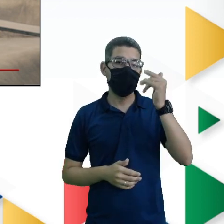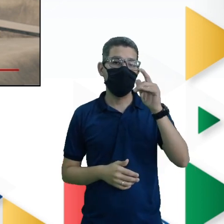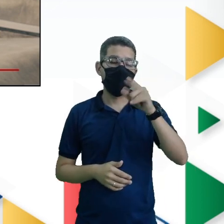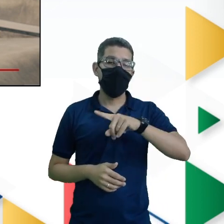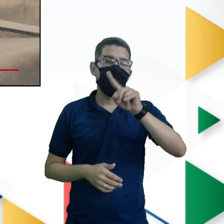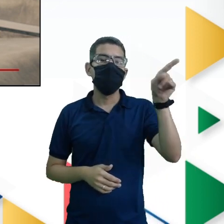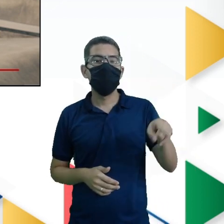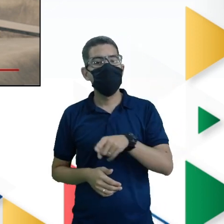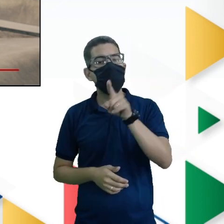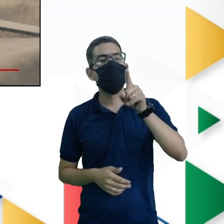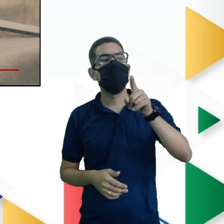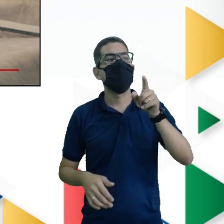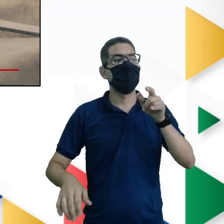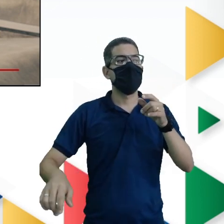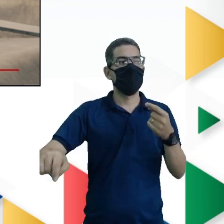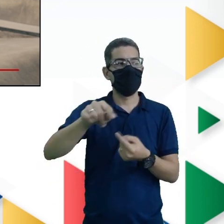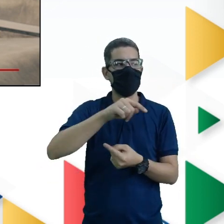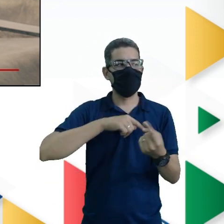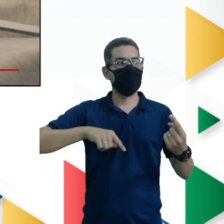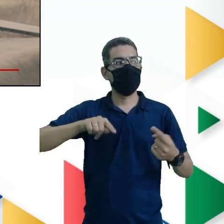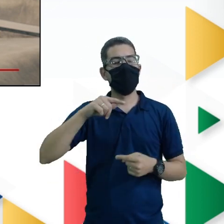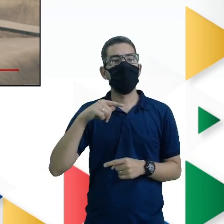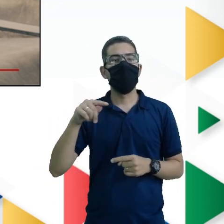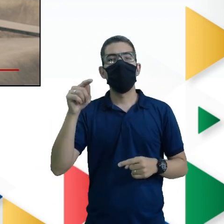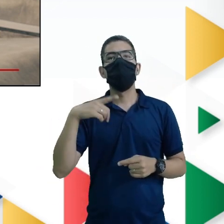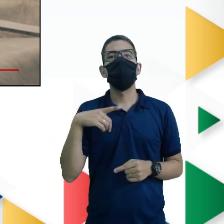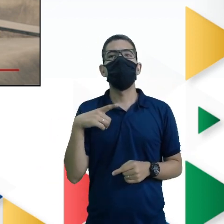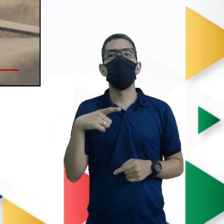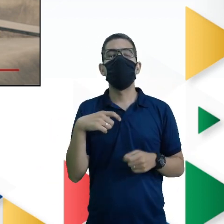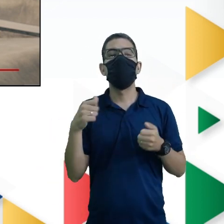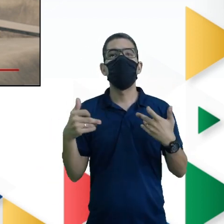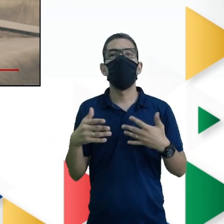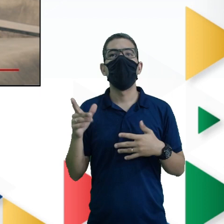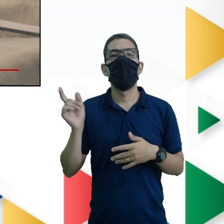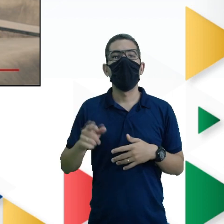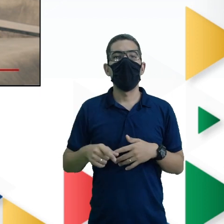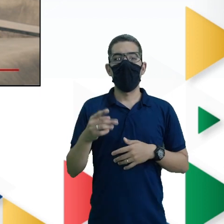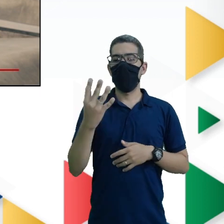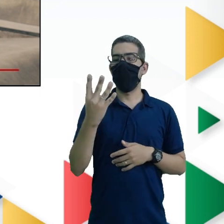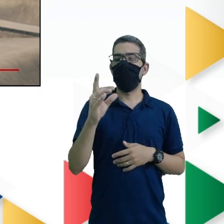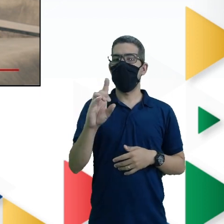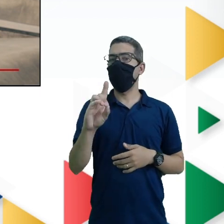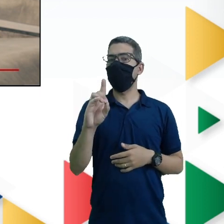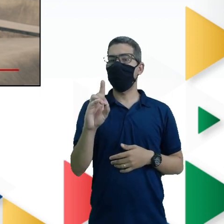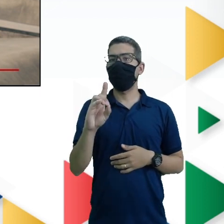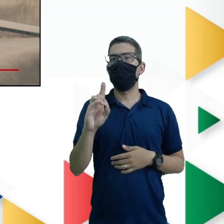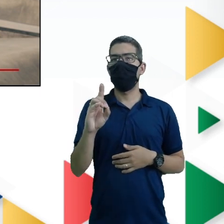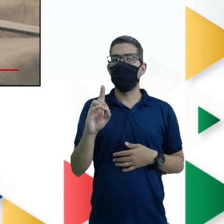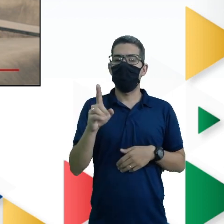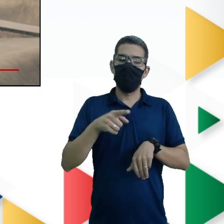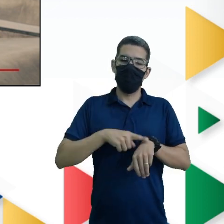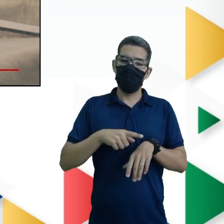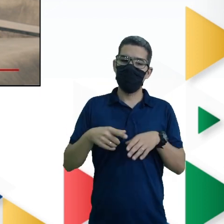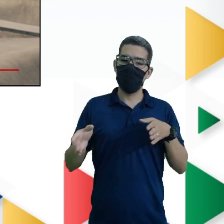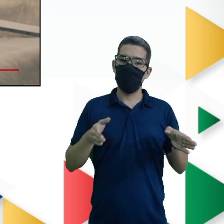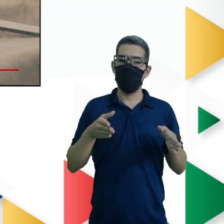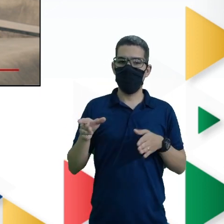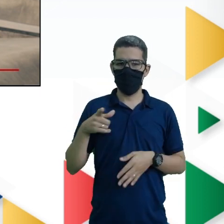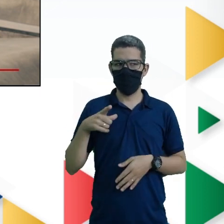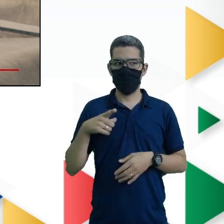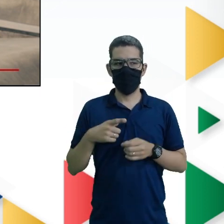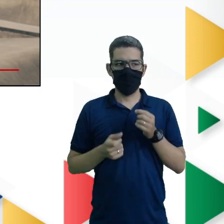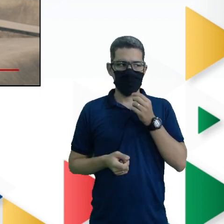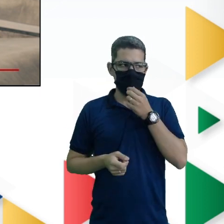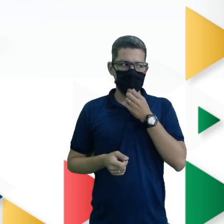giro e rotação, e a gente não tem como deixar de fora a ideia de 4 dimensões. O tempo envolve aí, tá? Enquanto a manobra